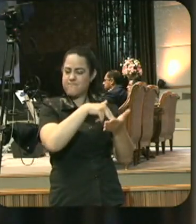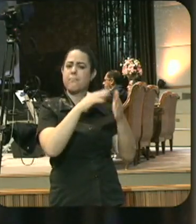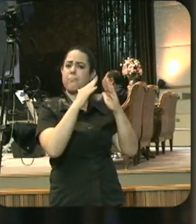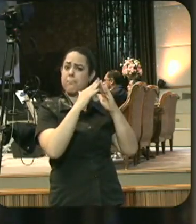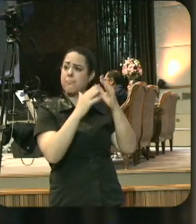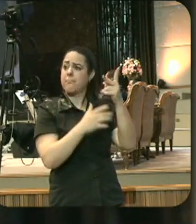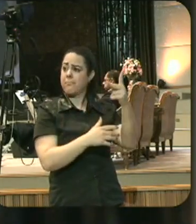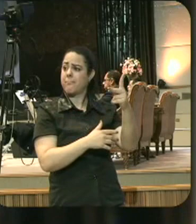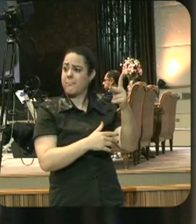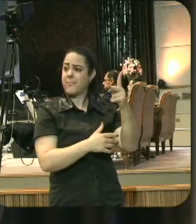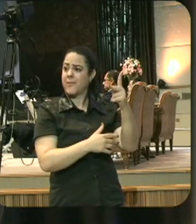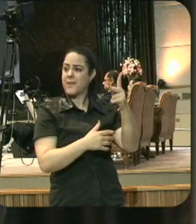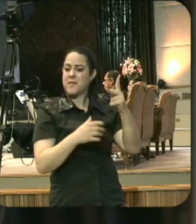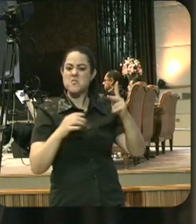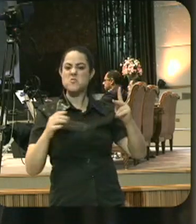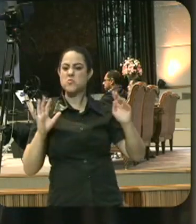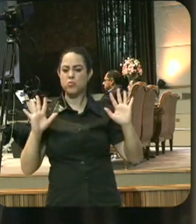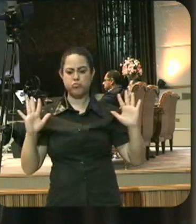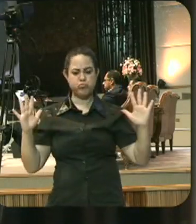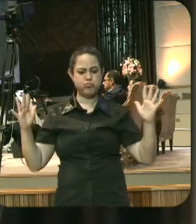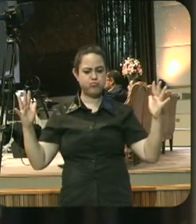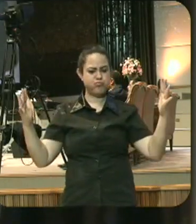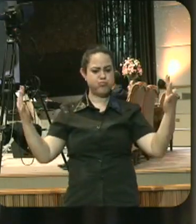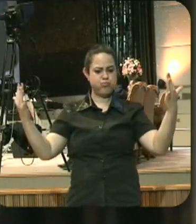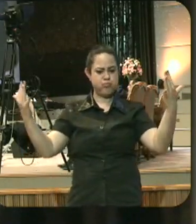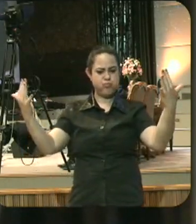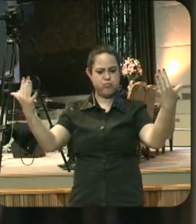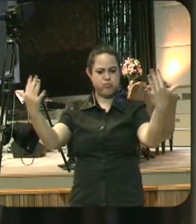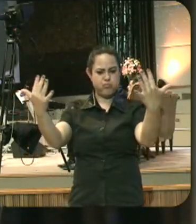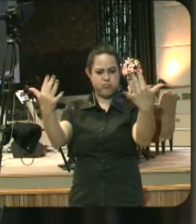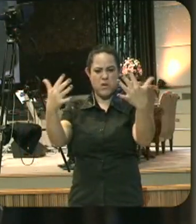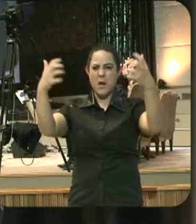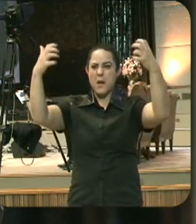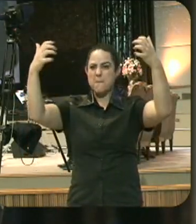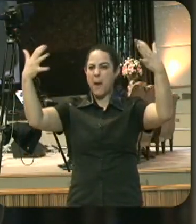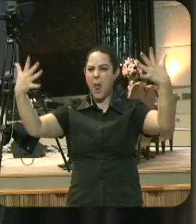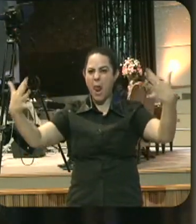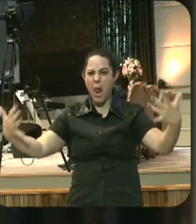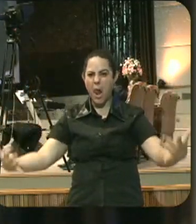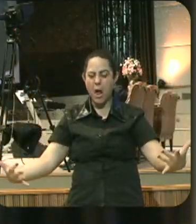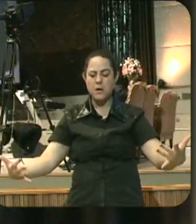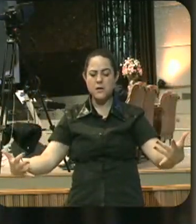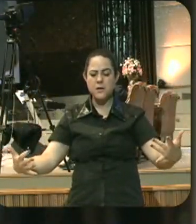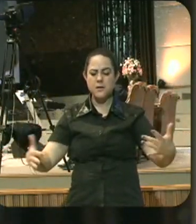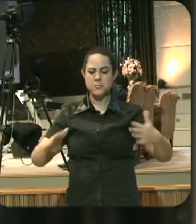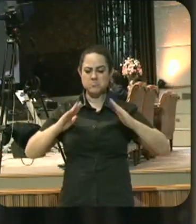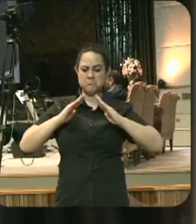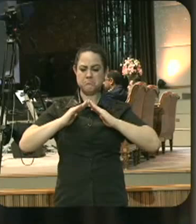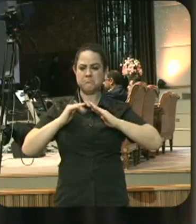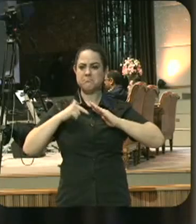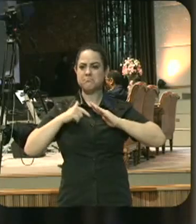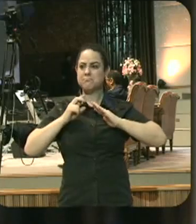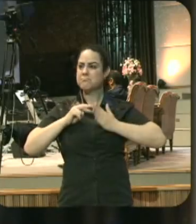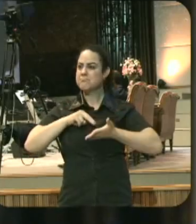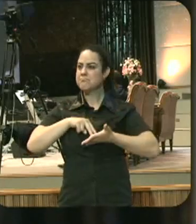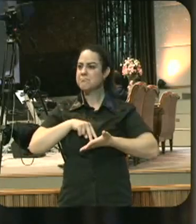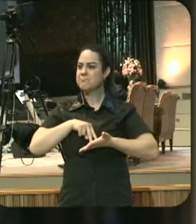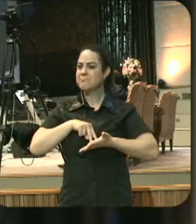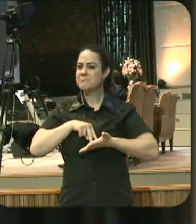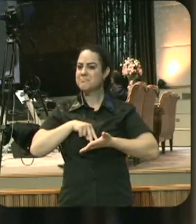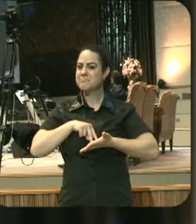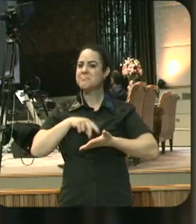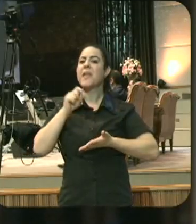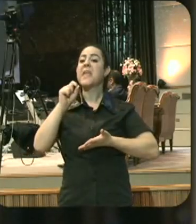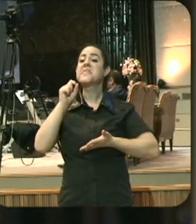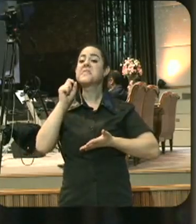Onde Raabe estava, onde tinha aquele fio vermelho. E quem foi que destruiu a muralha? Foram